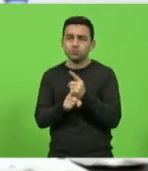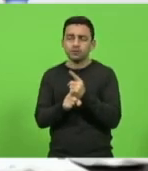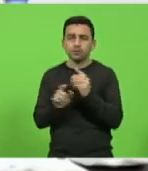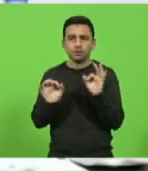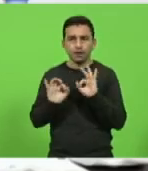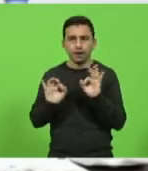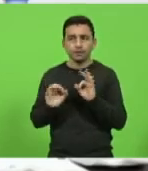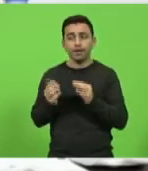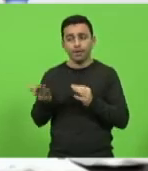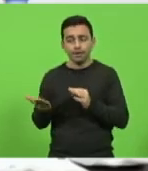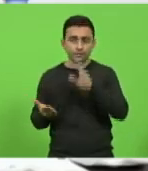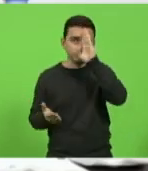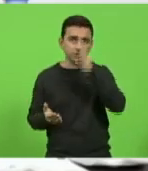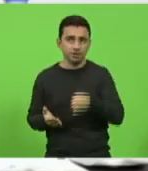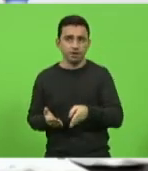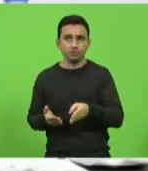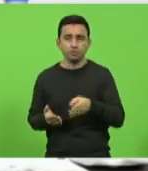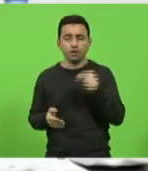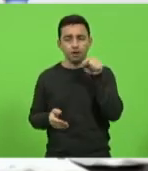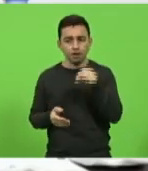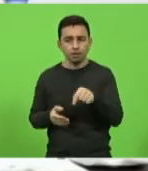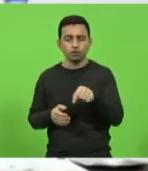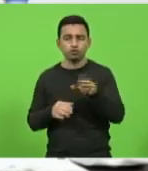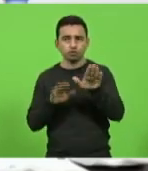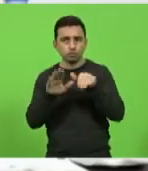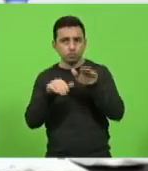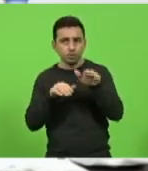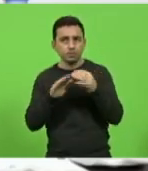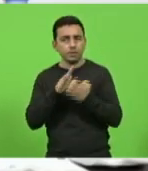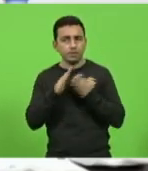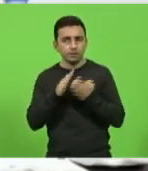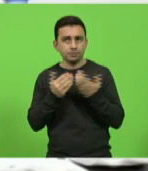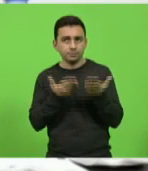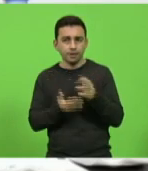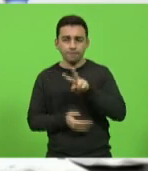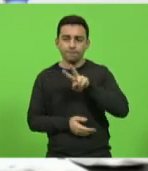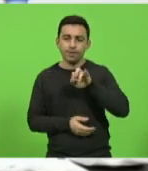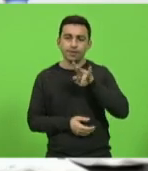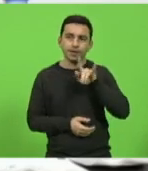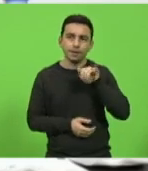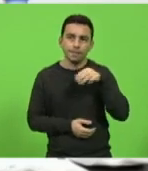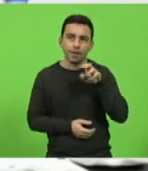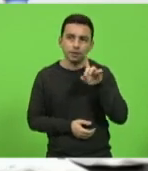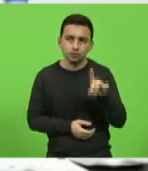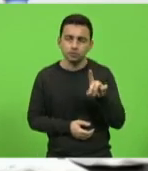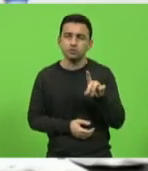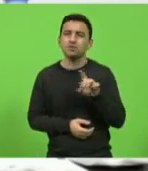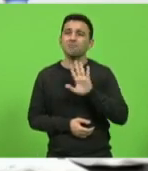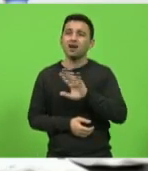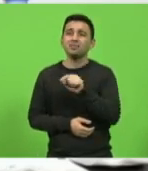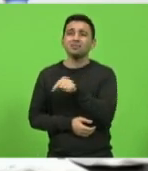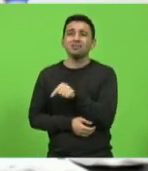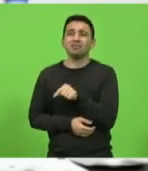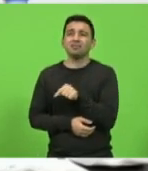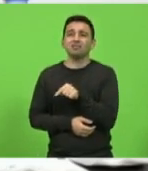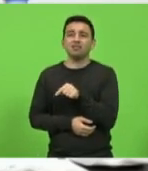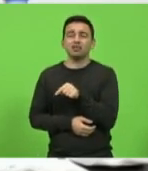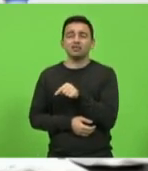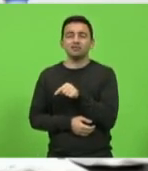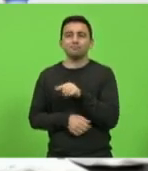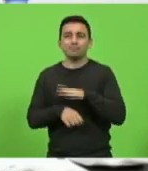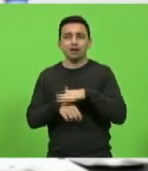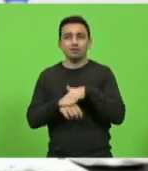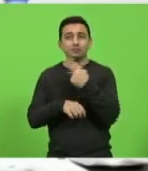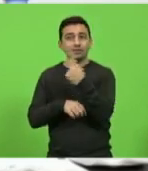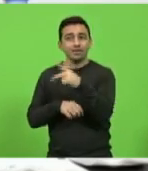atuação direta no processo de contratação da empresa daí Valente o denunciado não teria agido como deveria